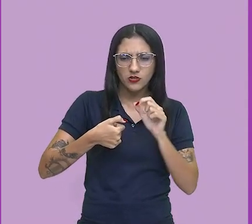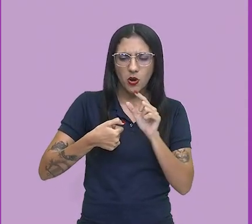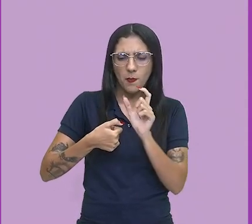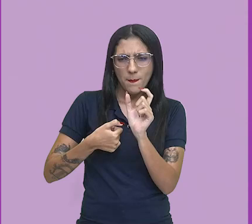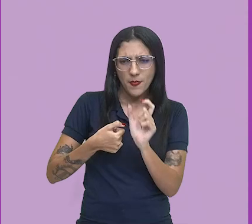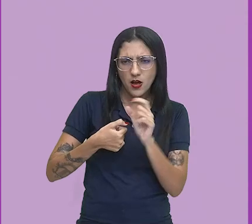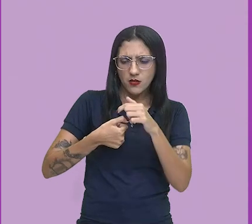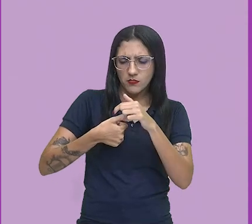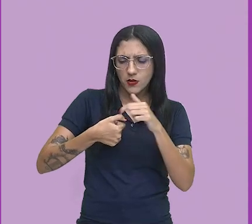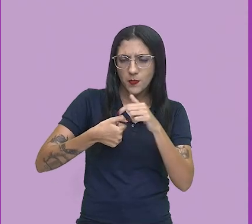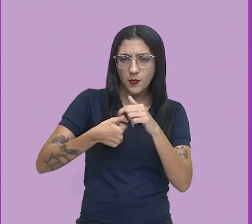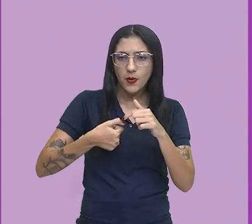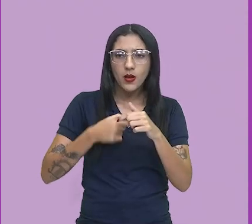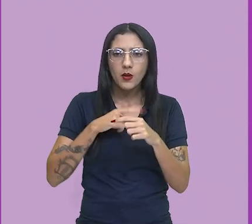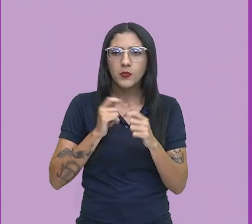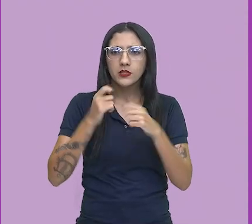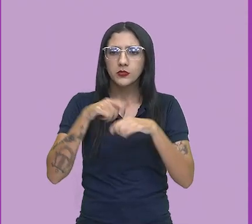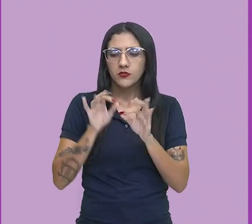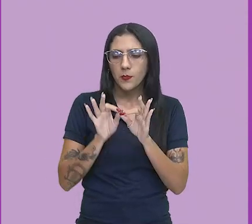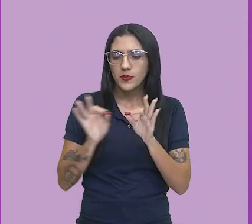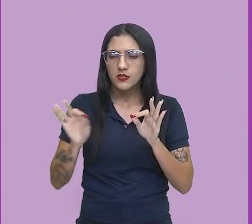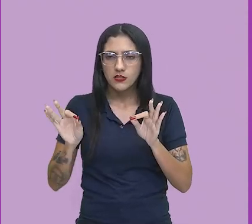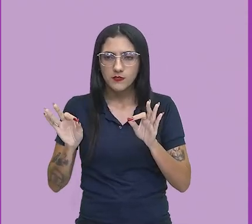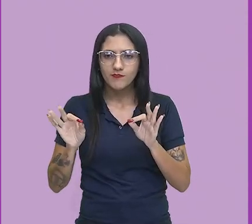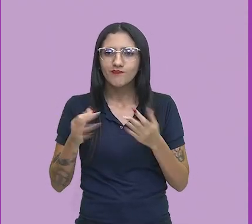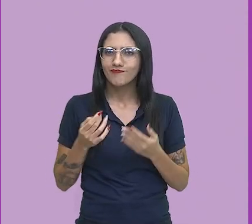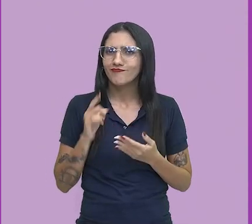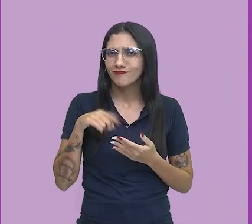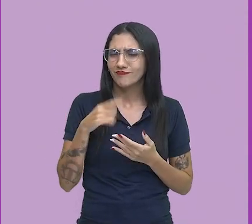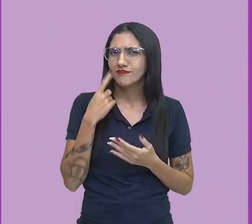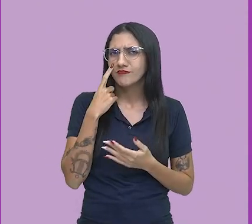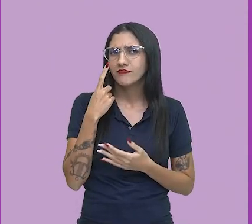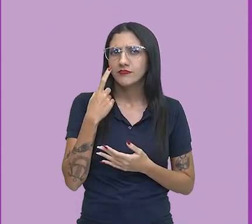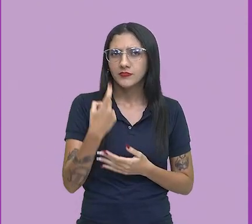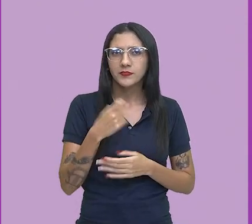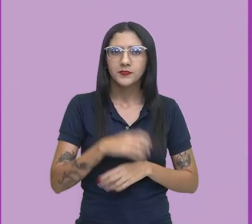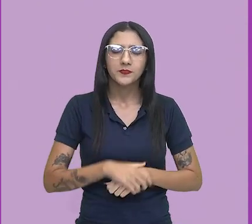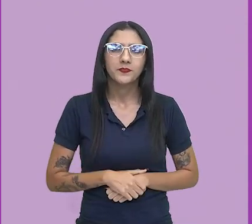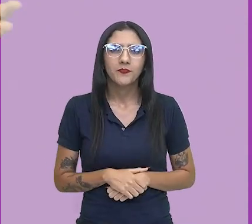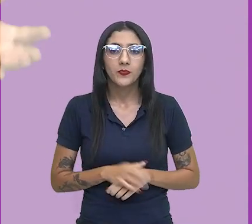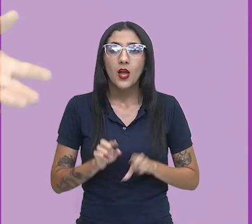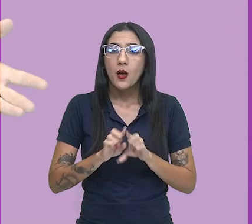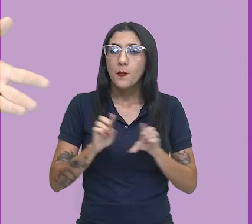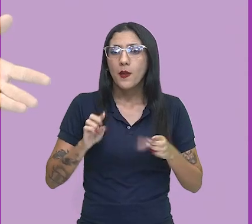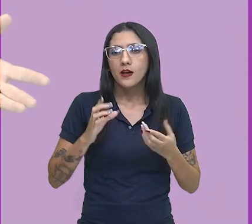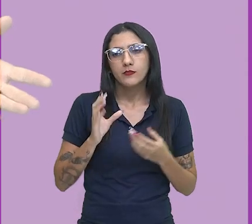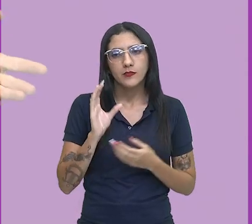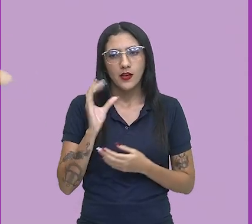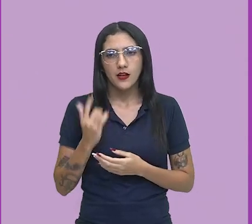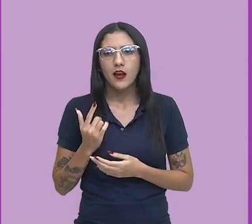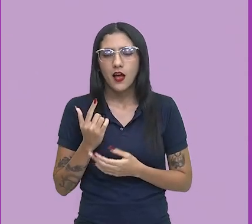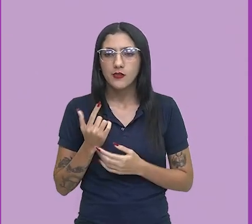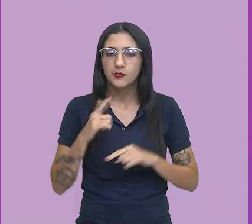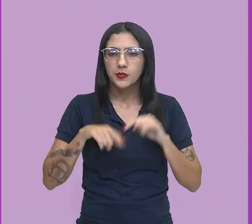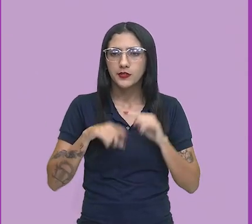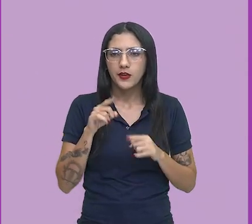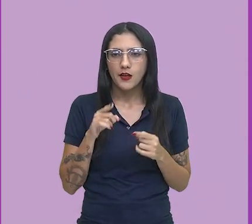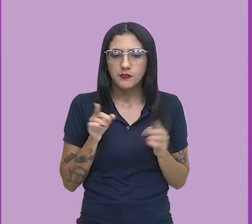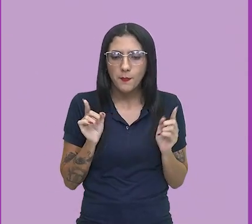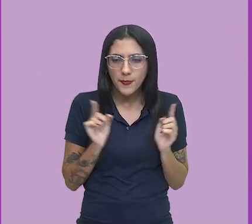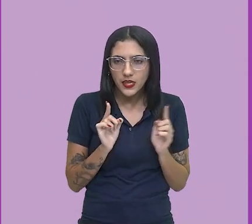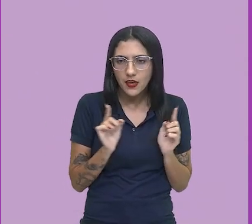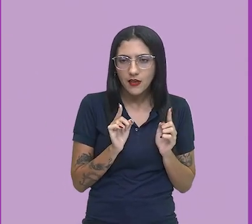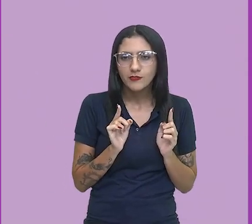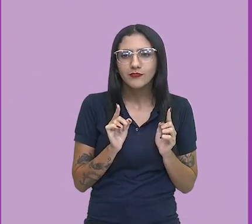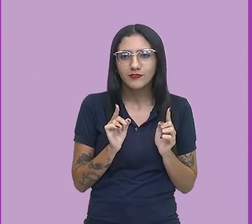aqui do nosso dedo, para fazer as medições. Olha só que interessante, né? Só que, claro, de objetos pequenos. Então,